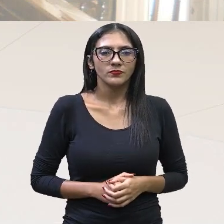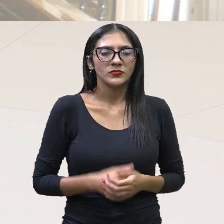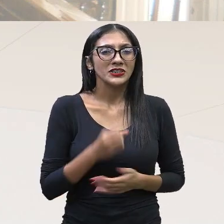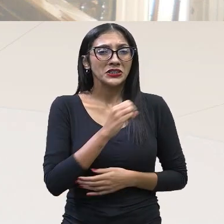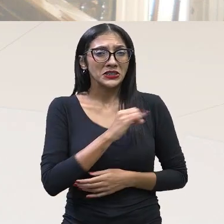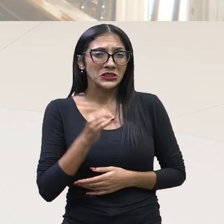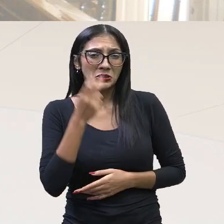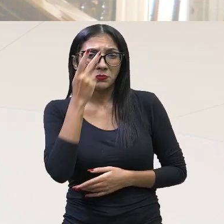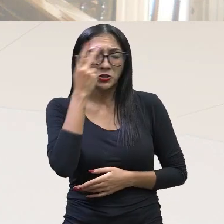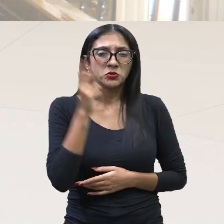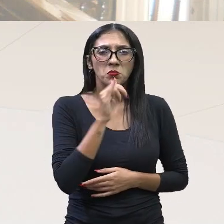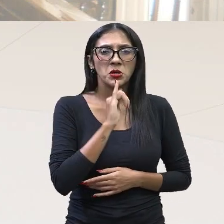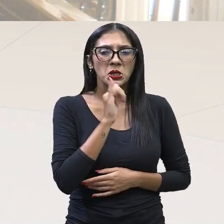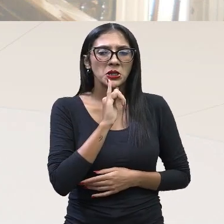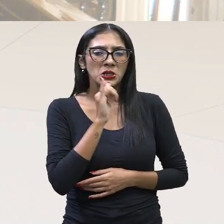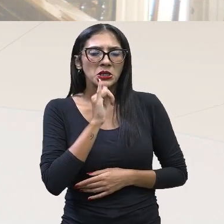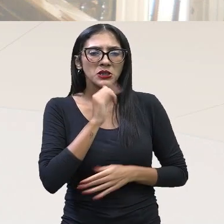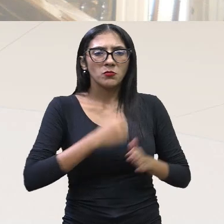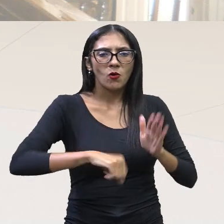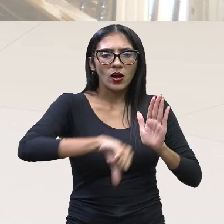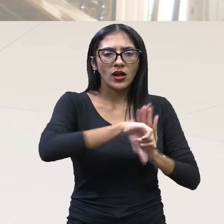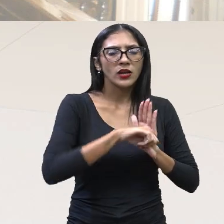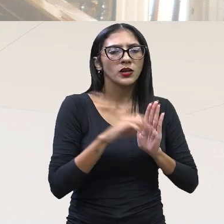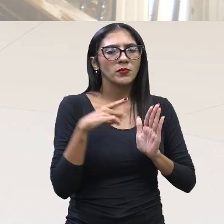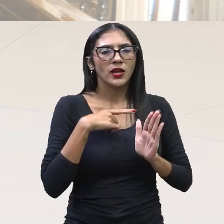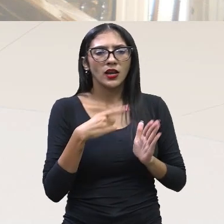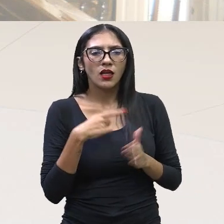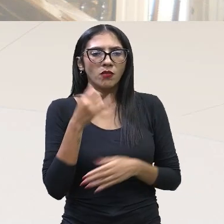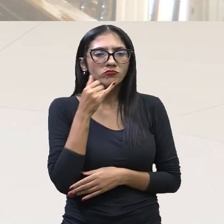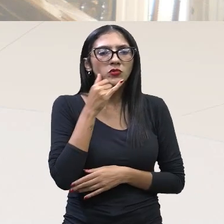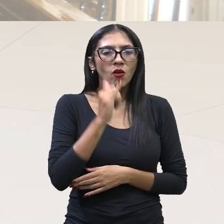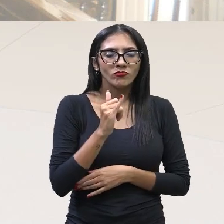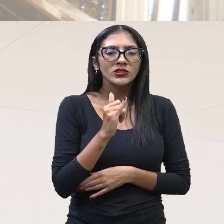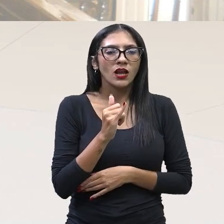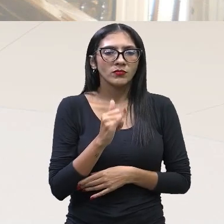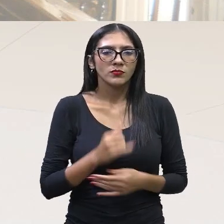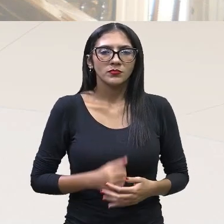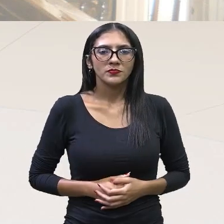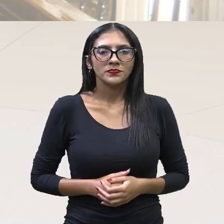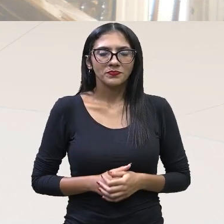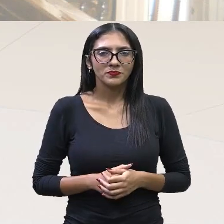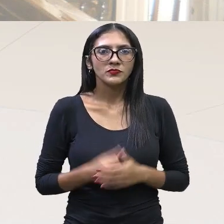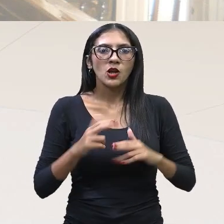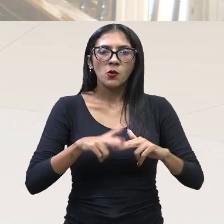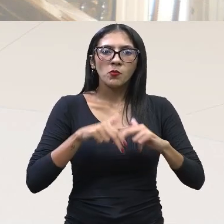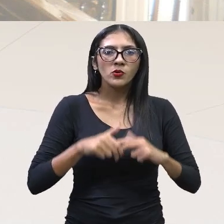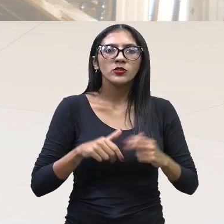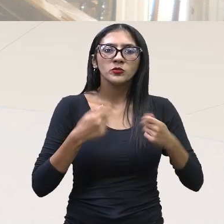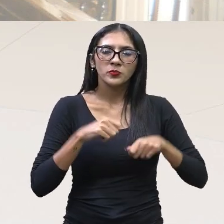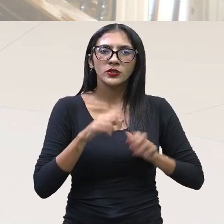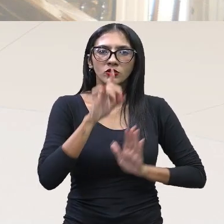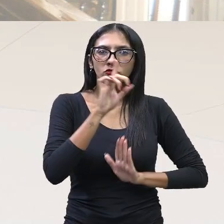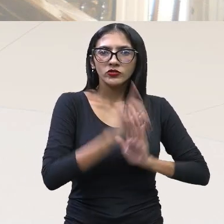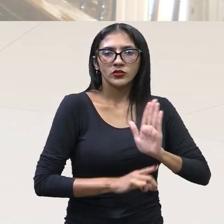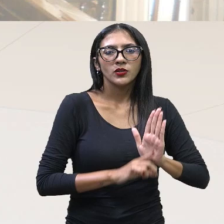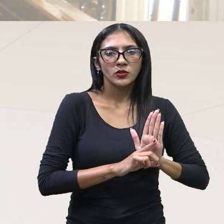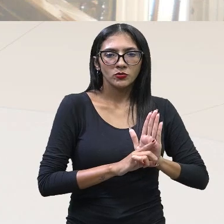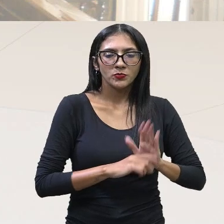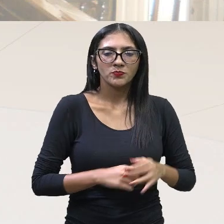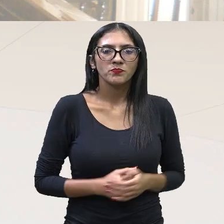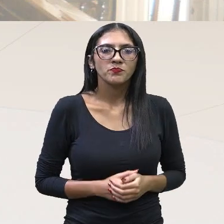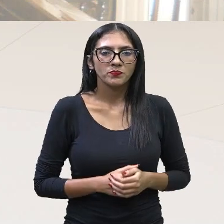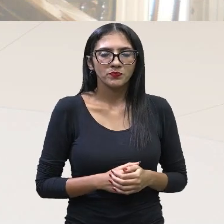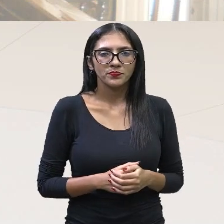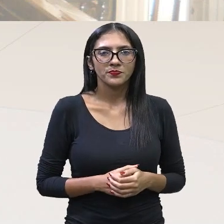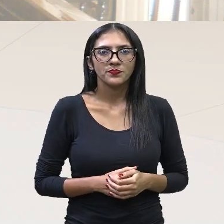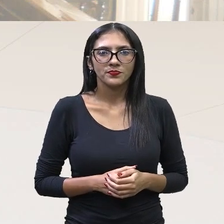cometerem crimes não saírem impunes dessa sociedade. Por isso que faz-se necessário o direito público, a